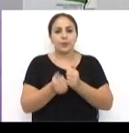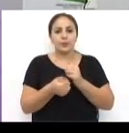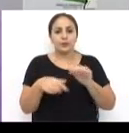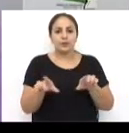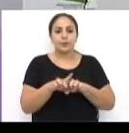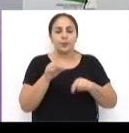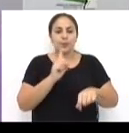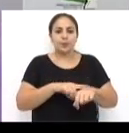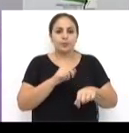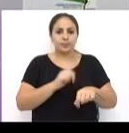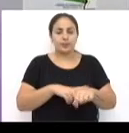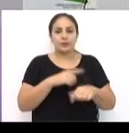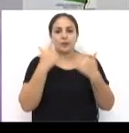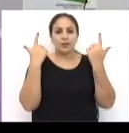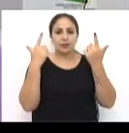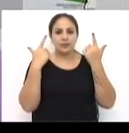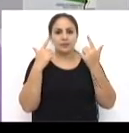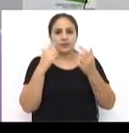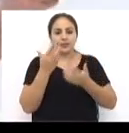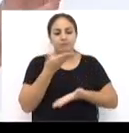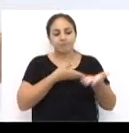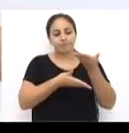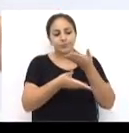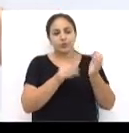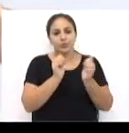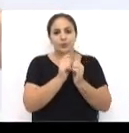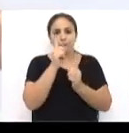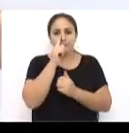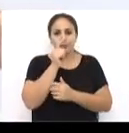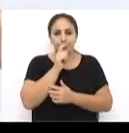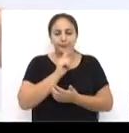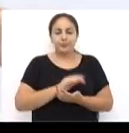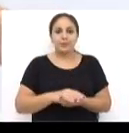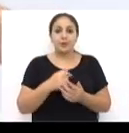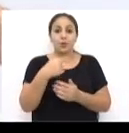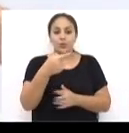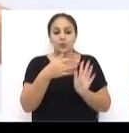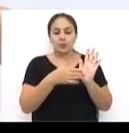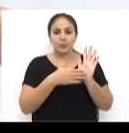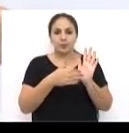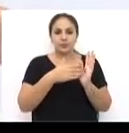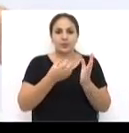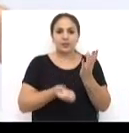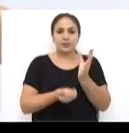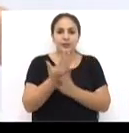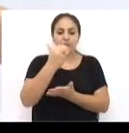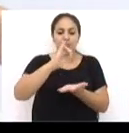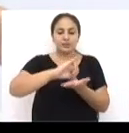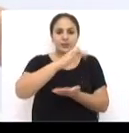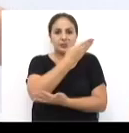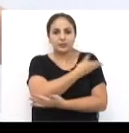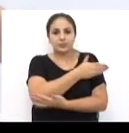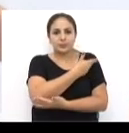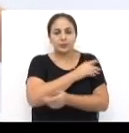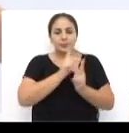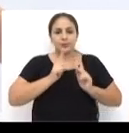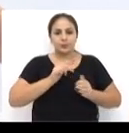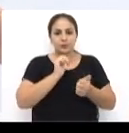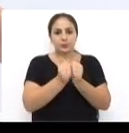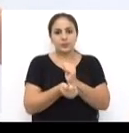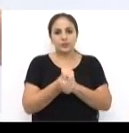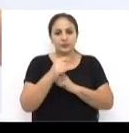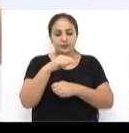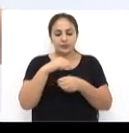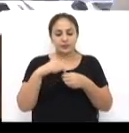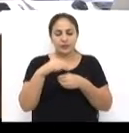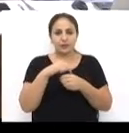um momento de lazer e entretenimento com os pais. Outra proposta é a construção de um centro de treinamento para esportistas